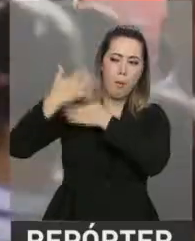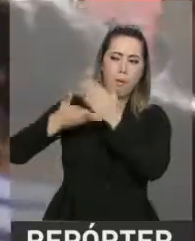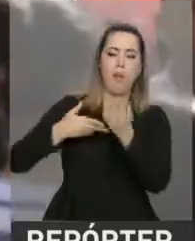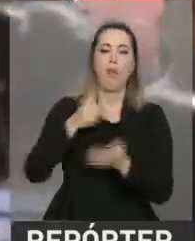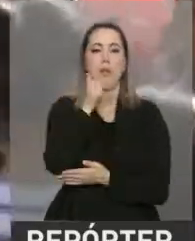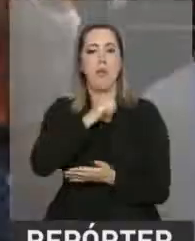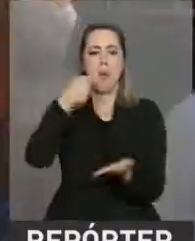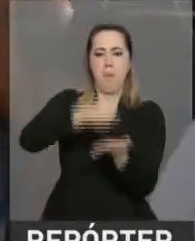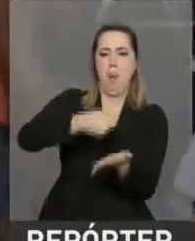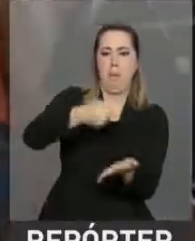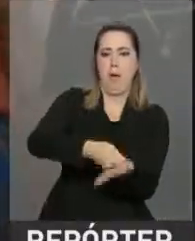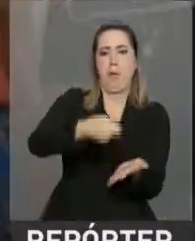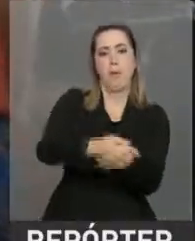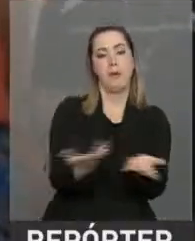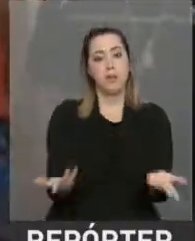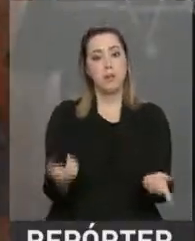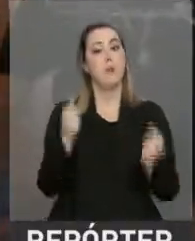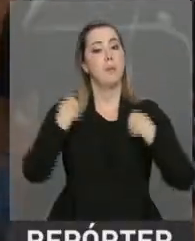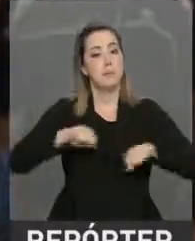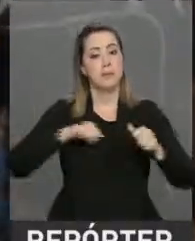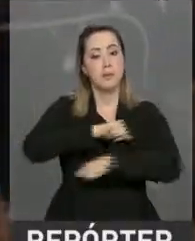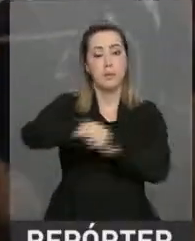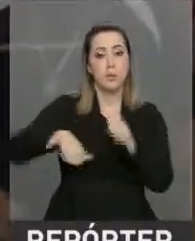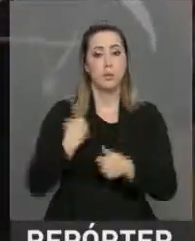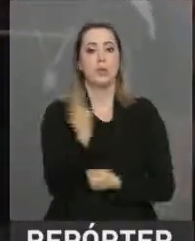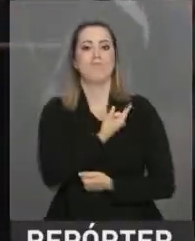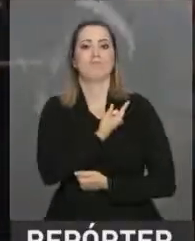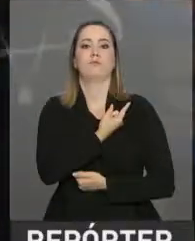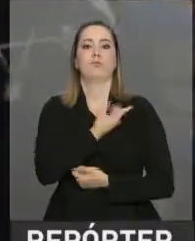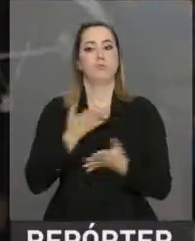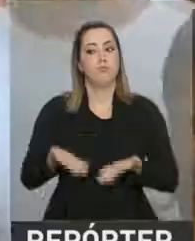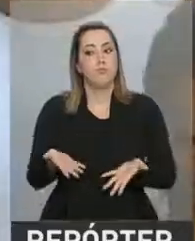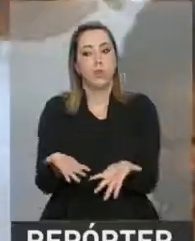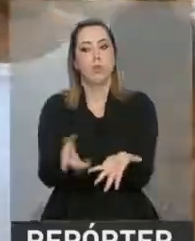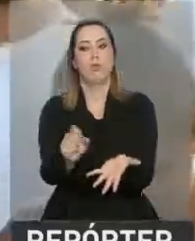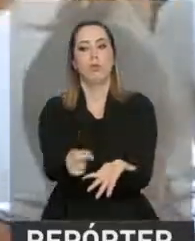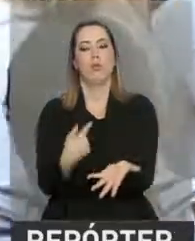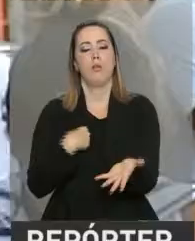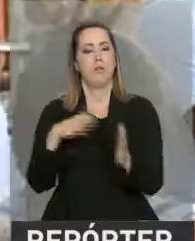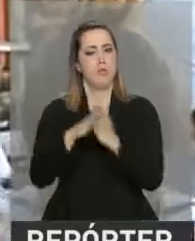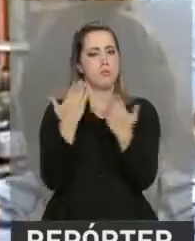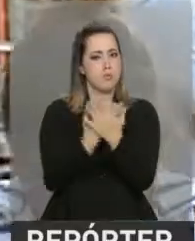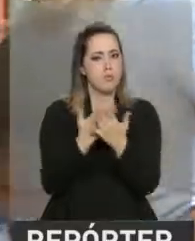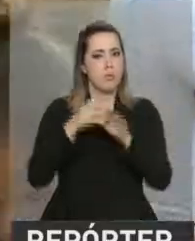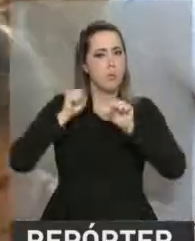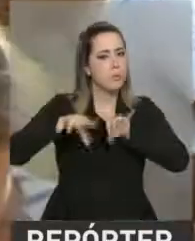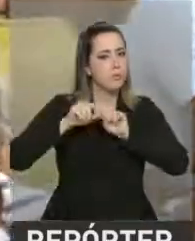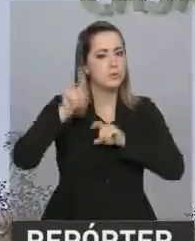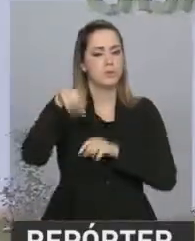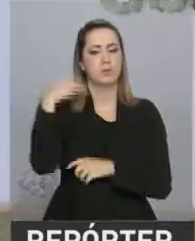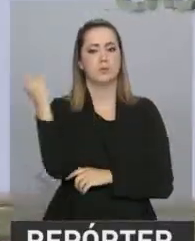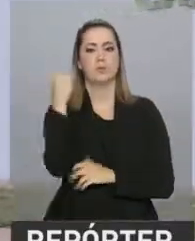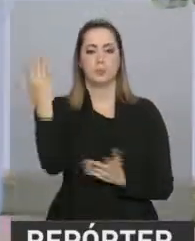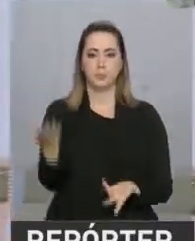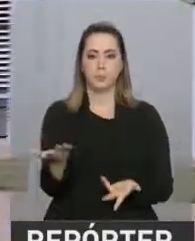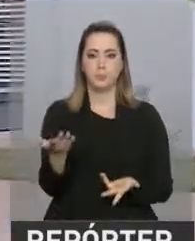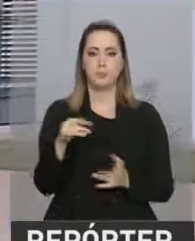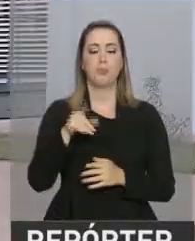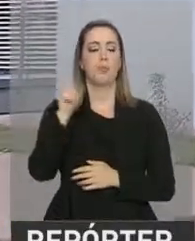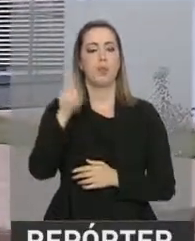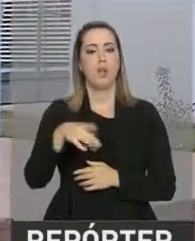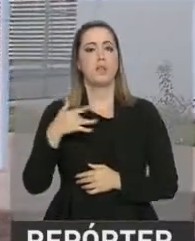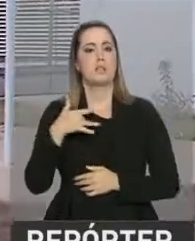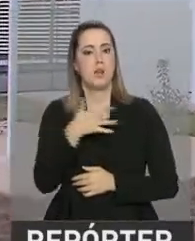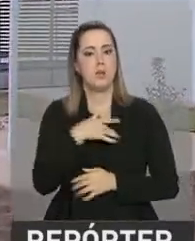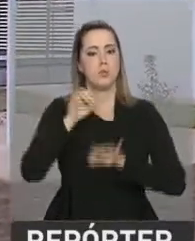sendo sugada e isso só vai mudar se nós investirmos ea gente vê que a educação é essencial educação ea